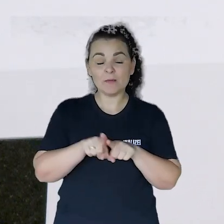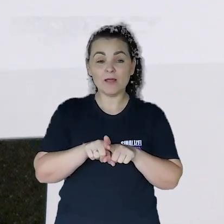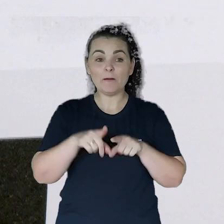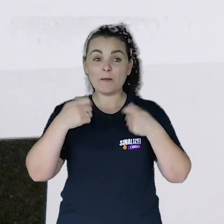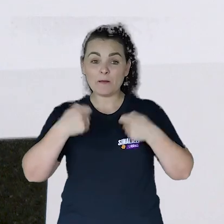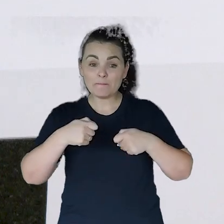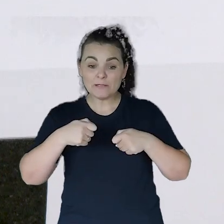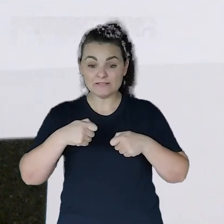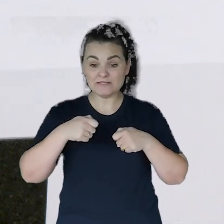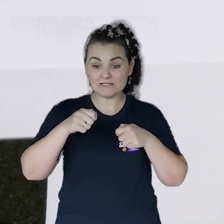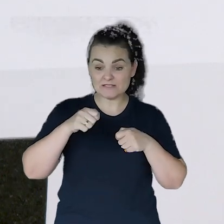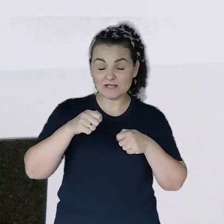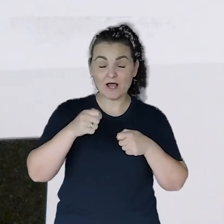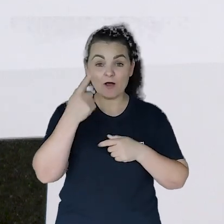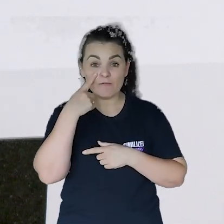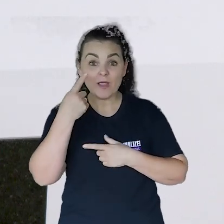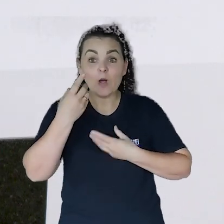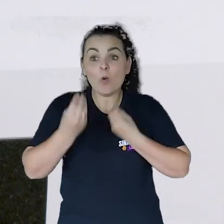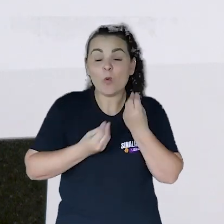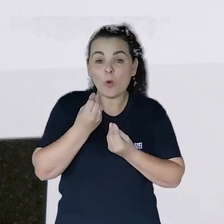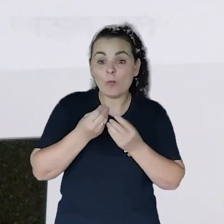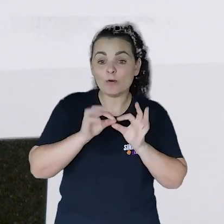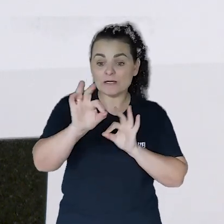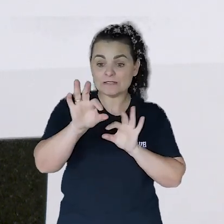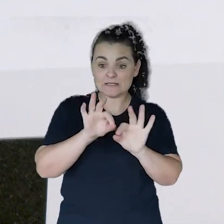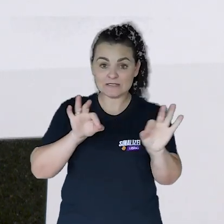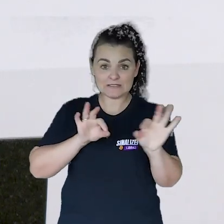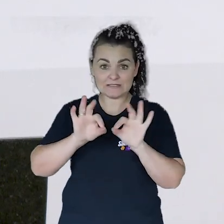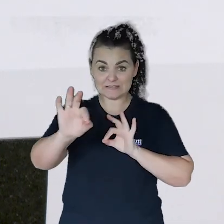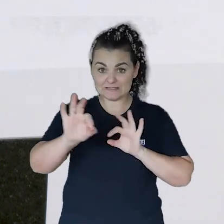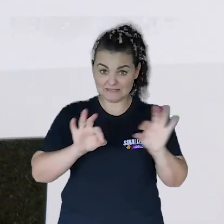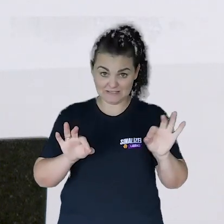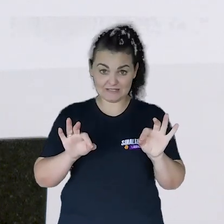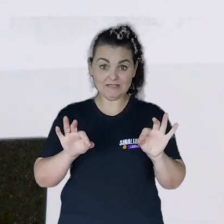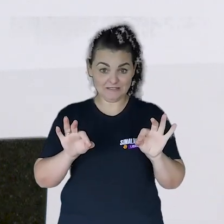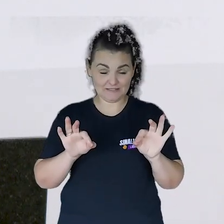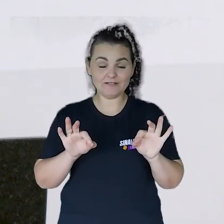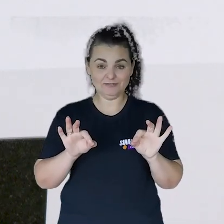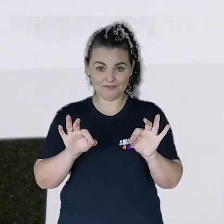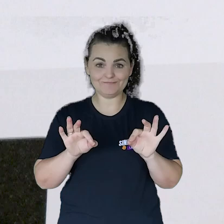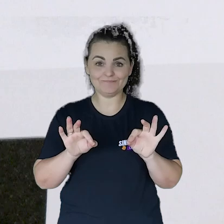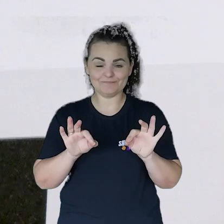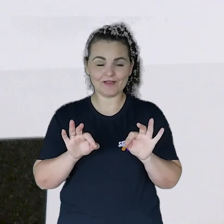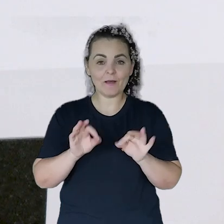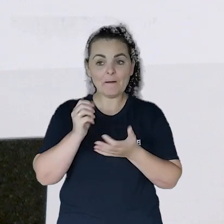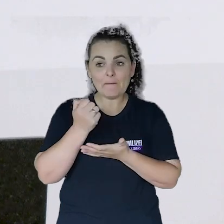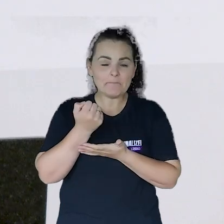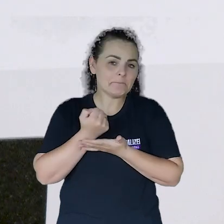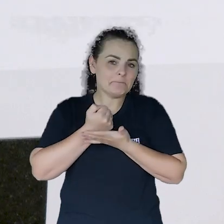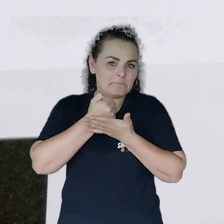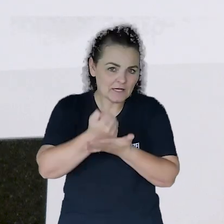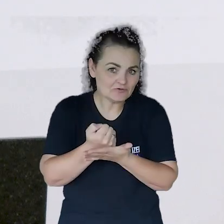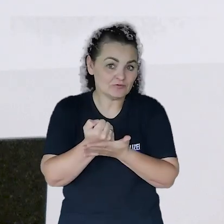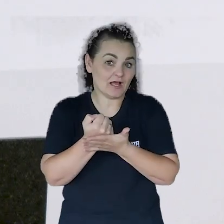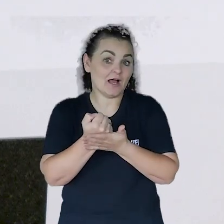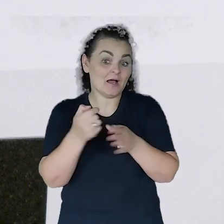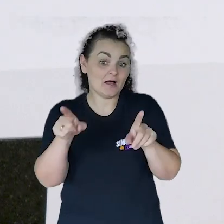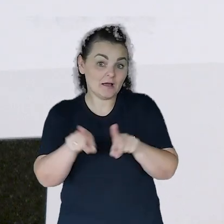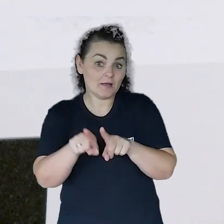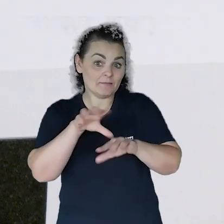bolsão o número de vagas e o layout para maximizar a eficiência e a